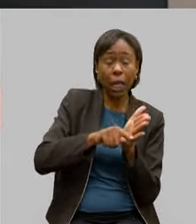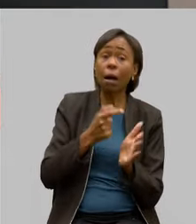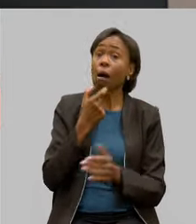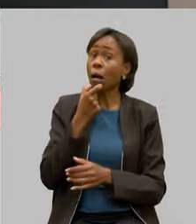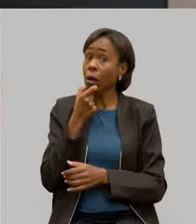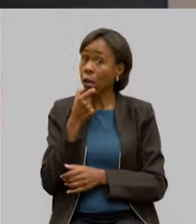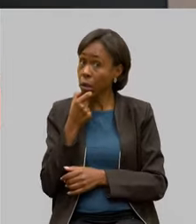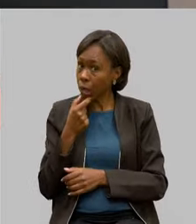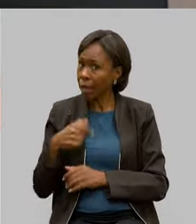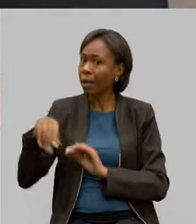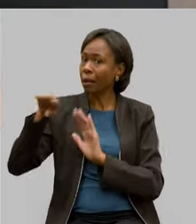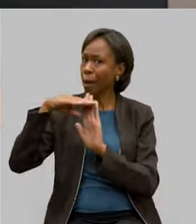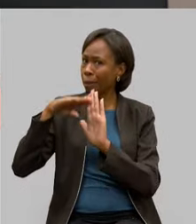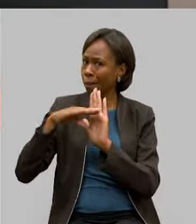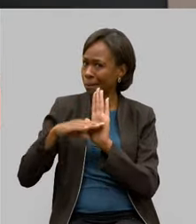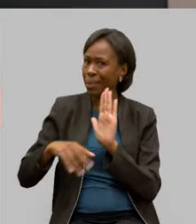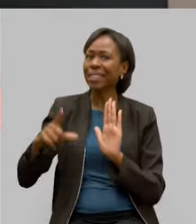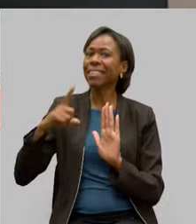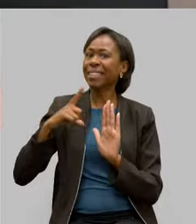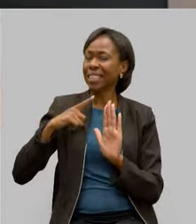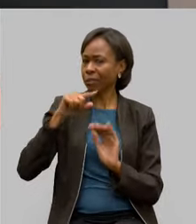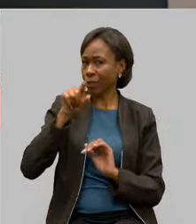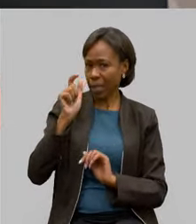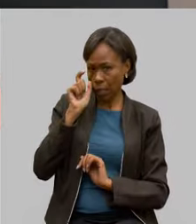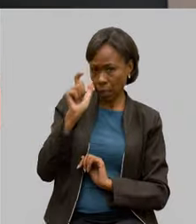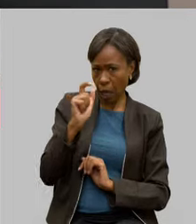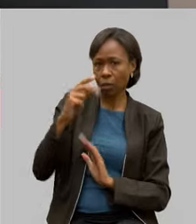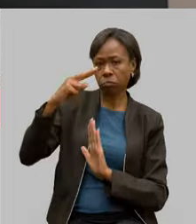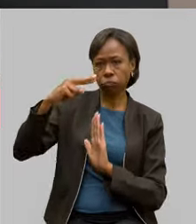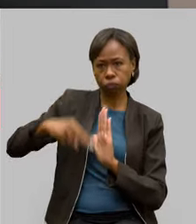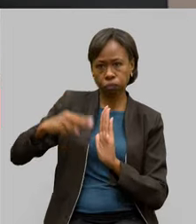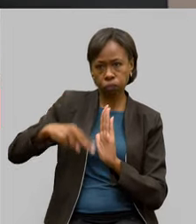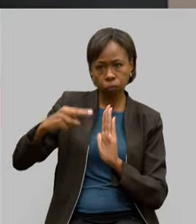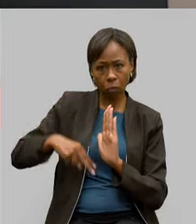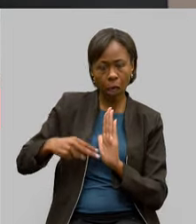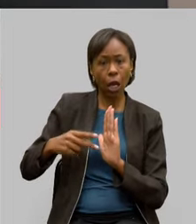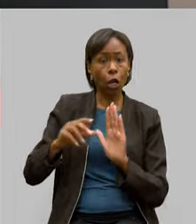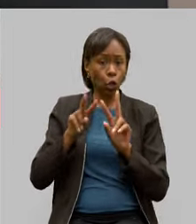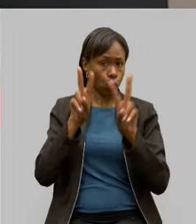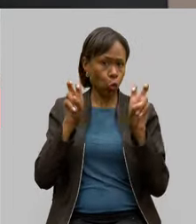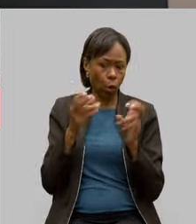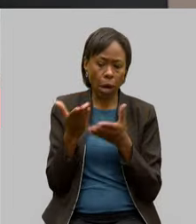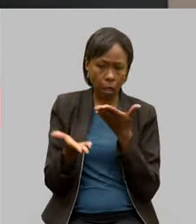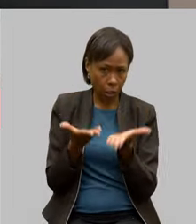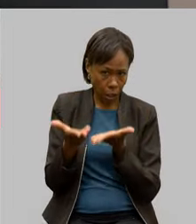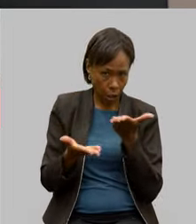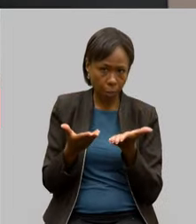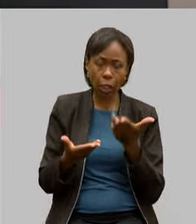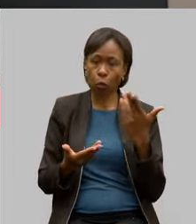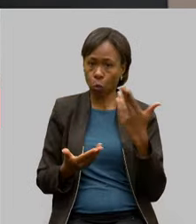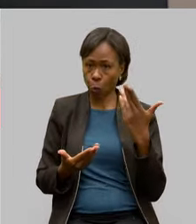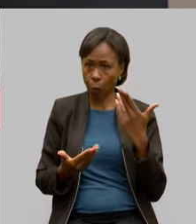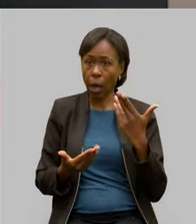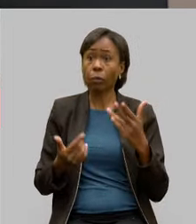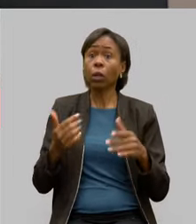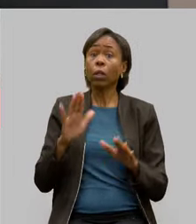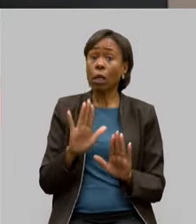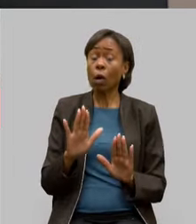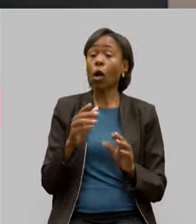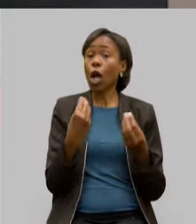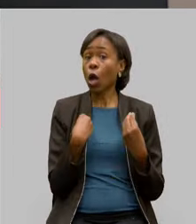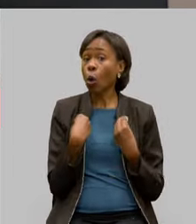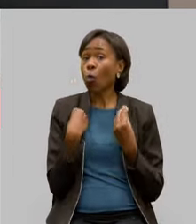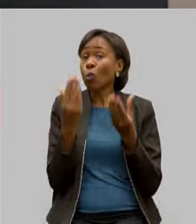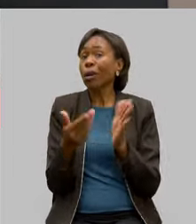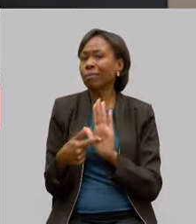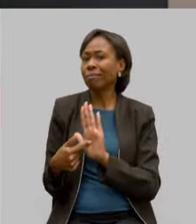lidos pelos interessados que evidenciam né essa capacidade terapêutica eu vou trazer aqui então meu olhar de engenheira agrícola